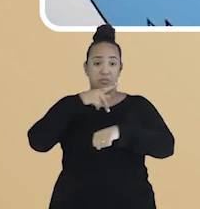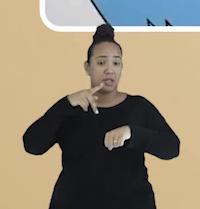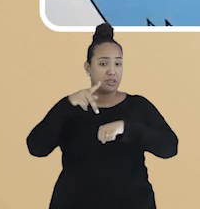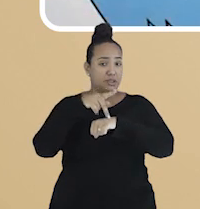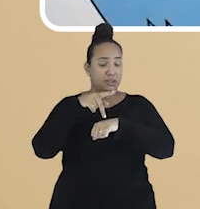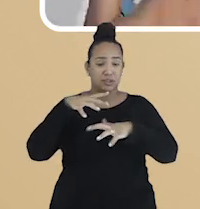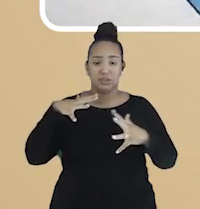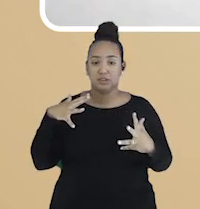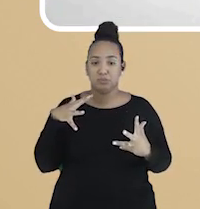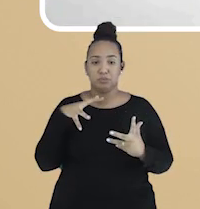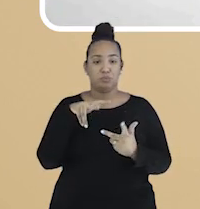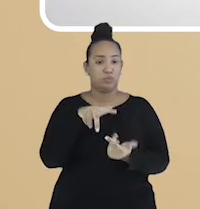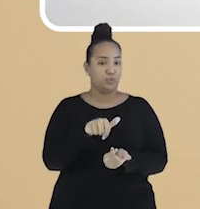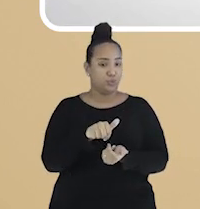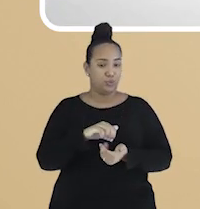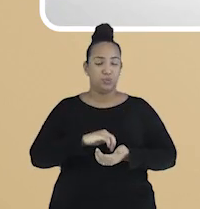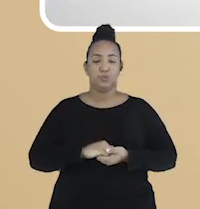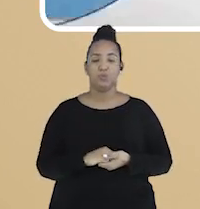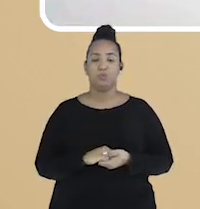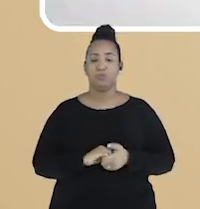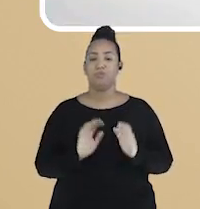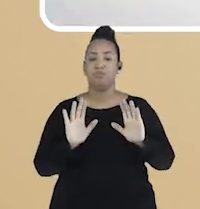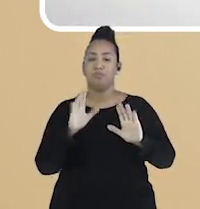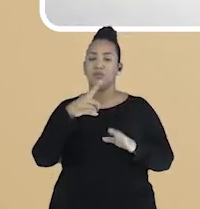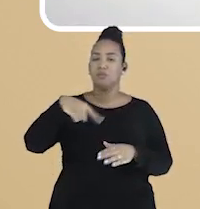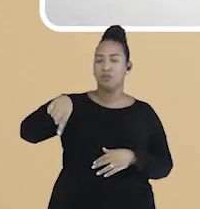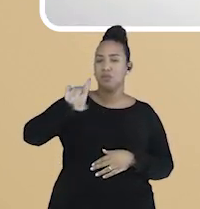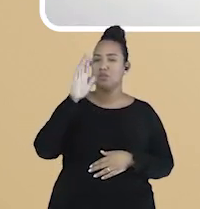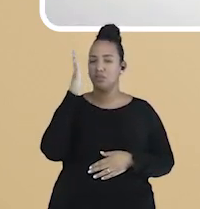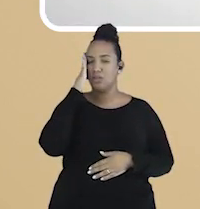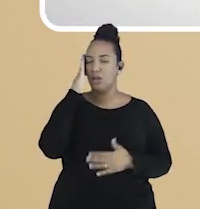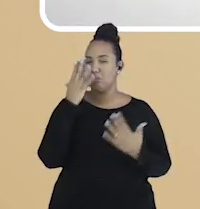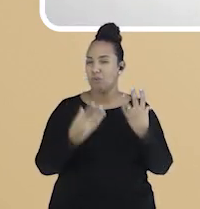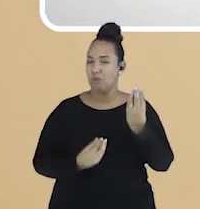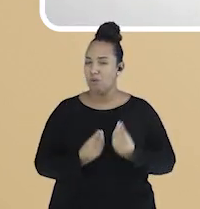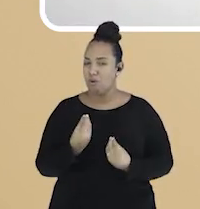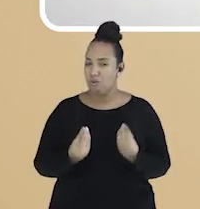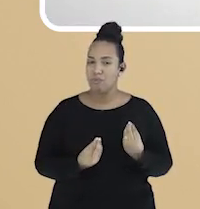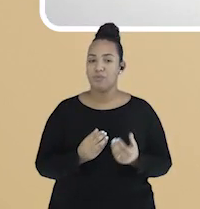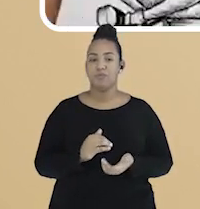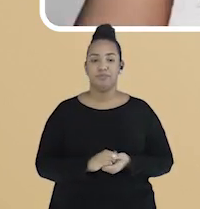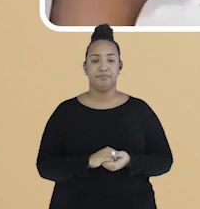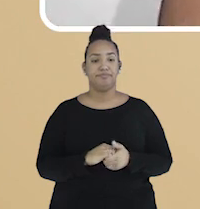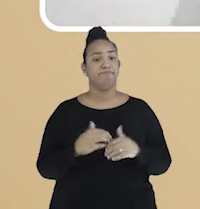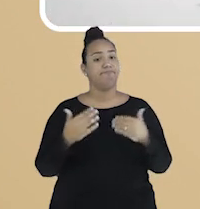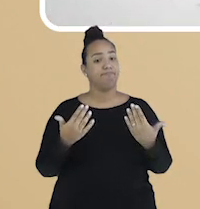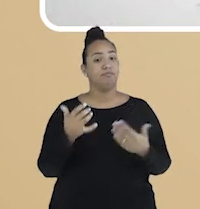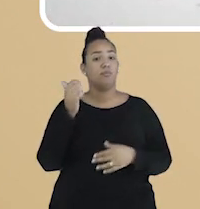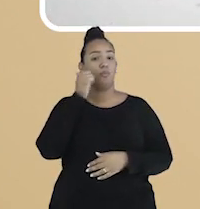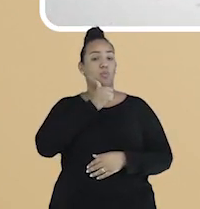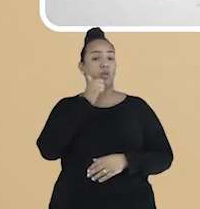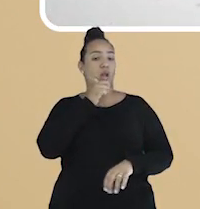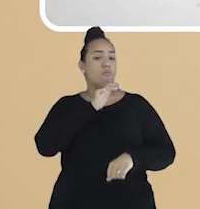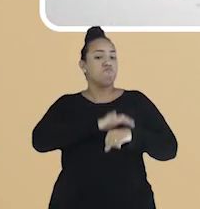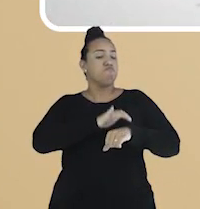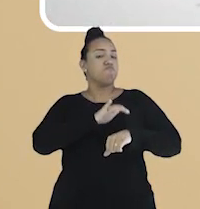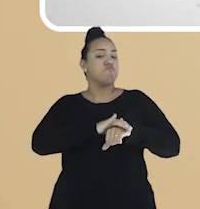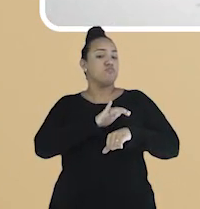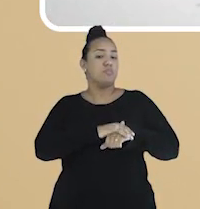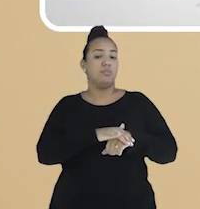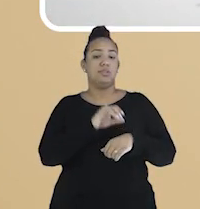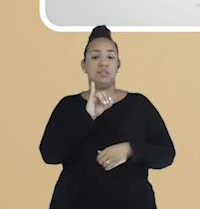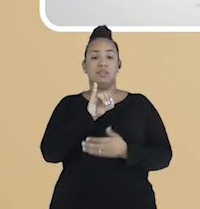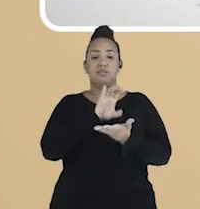seu país e o mundo. Mas você sabe como garantir isto? As mulheres se tornam empoderadas